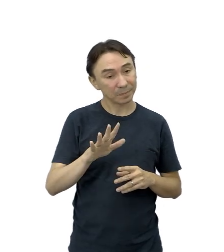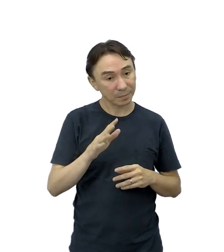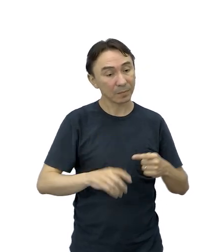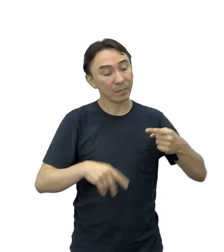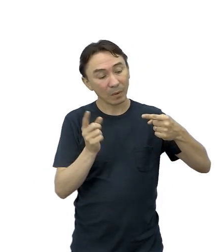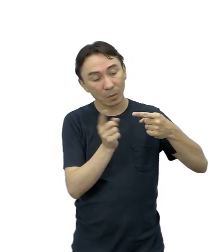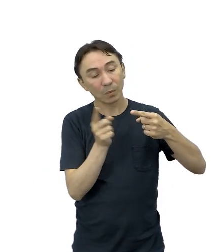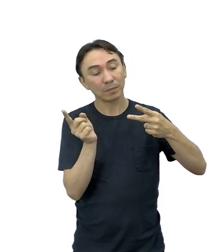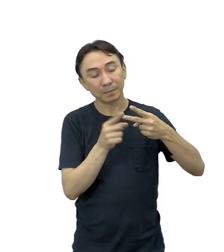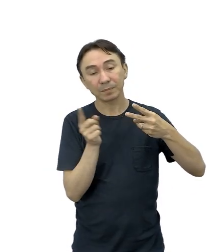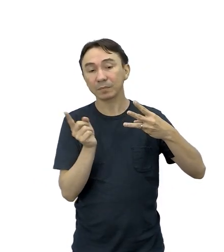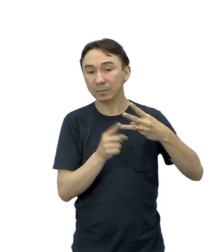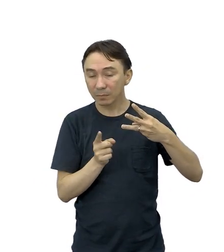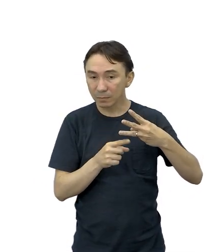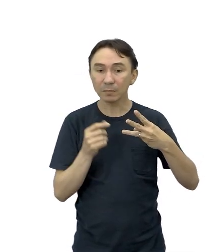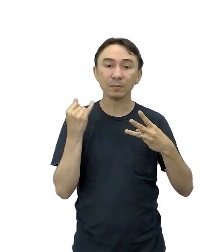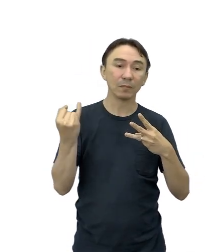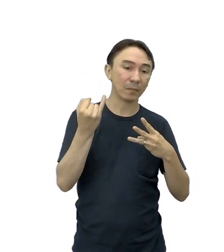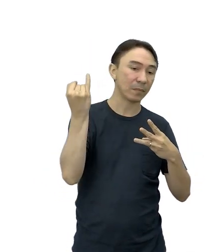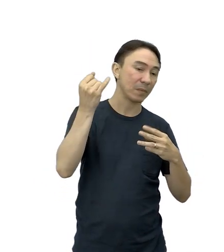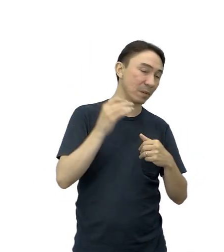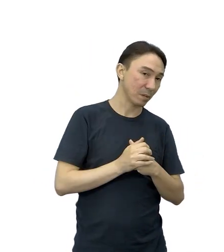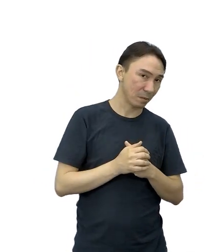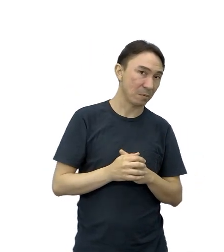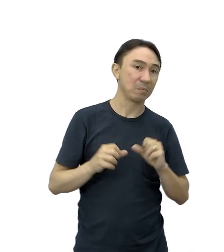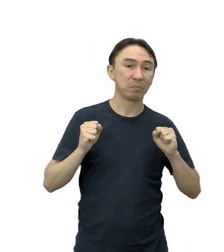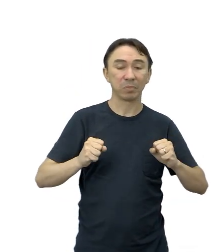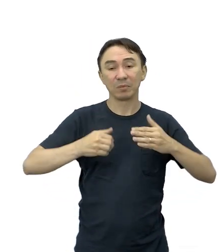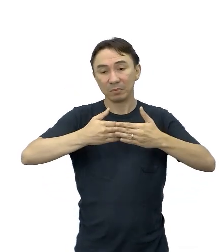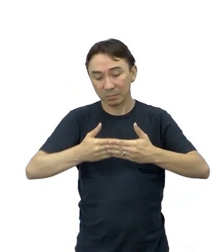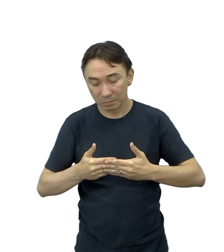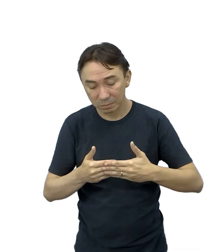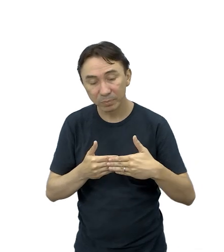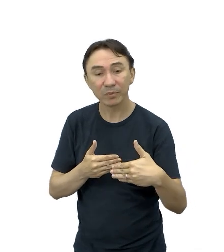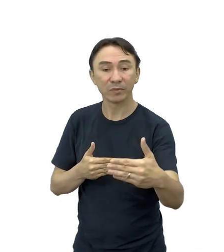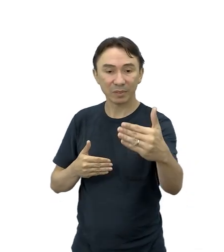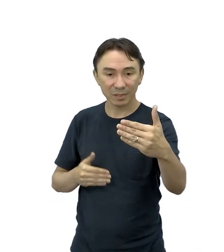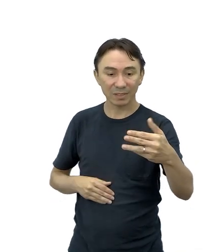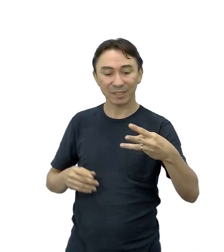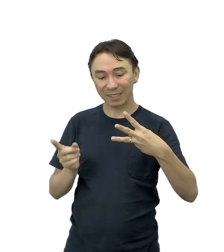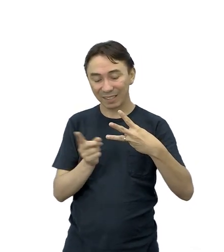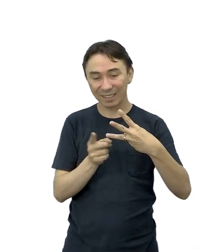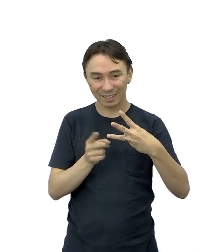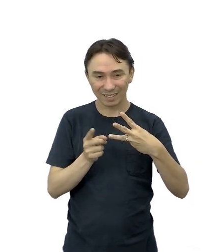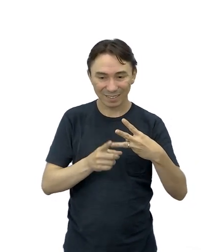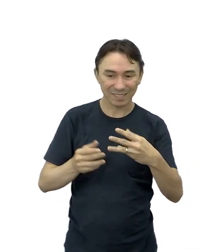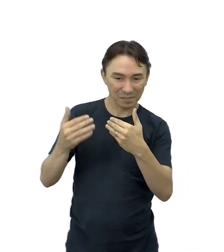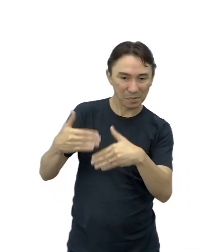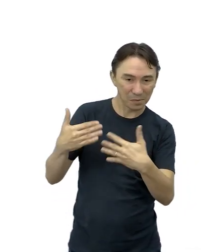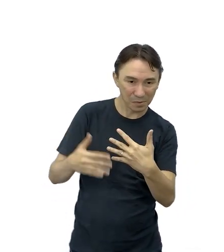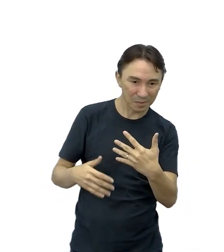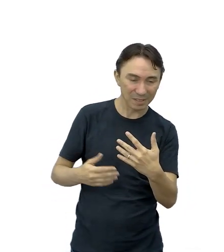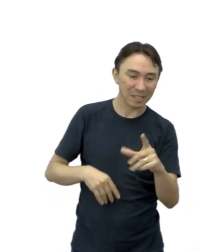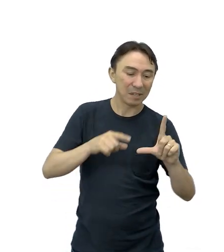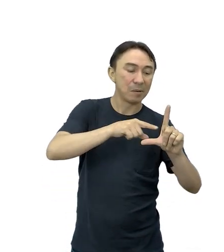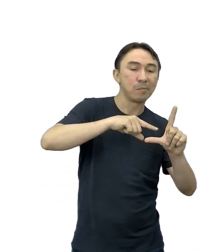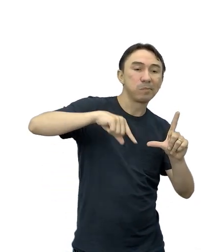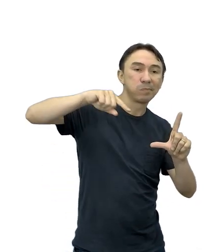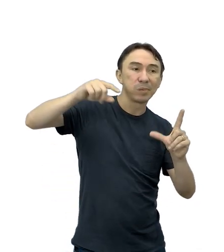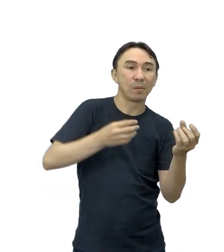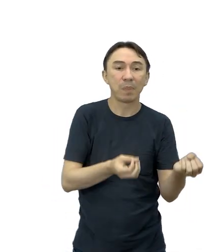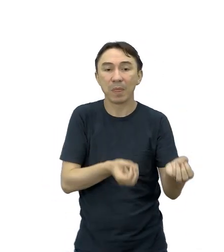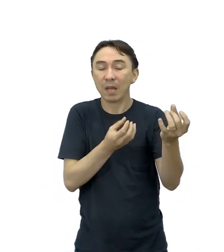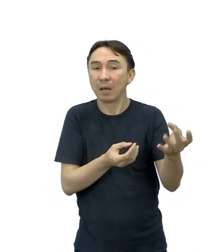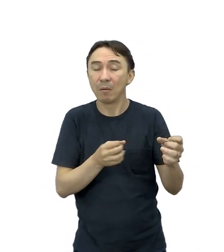para frente, esses índices serão mais próximos à realidade, porque ele nunca indica uma realidade total, né? Eles